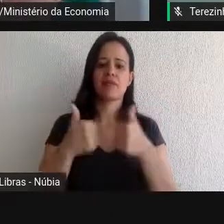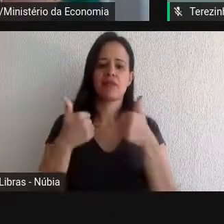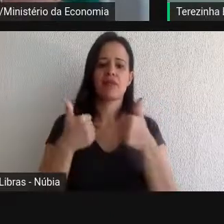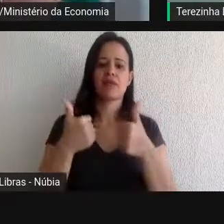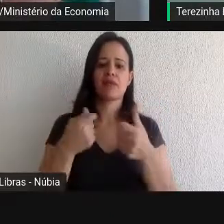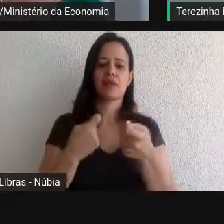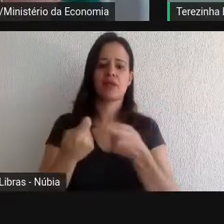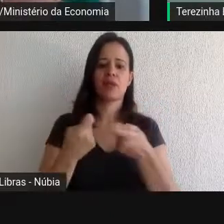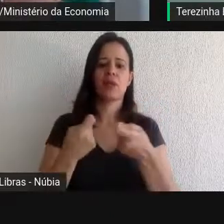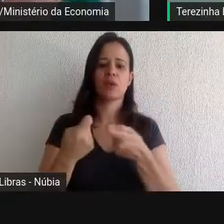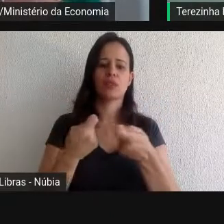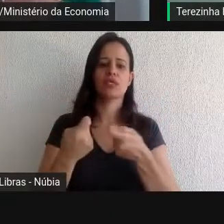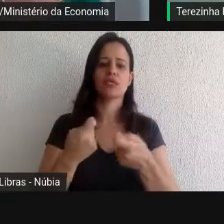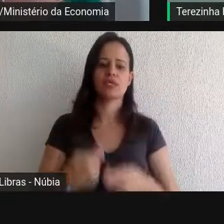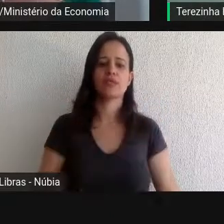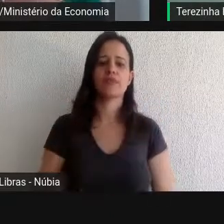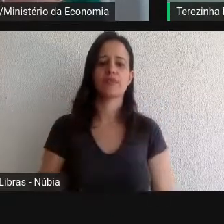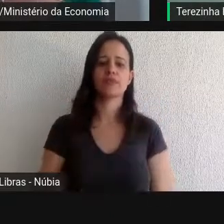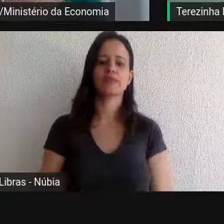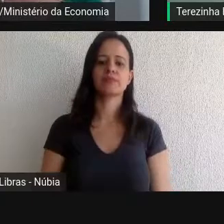nossa negociação.